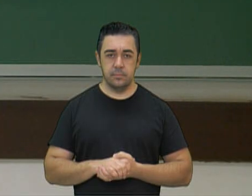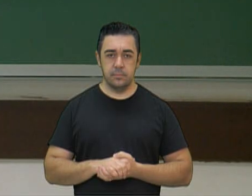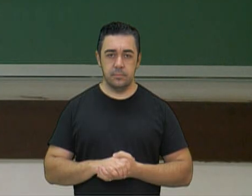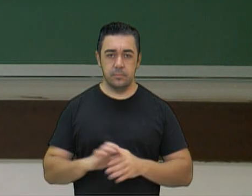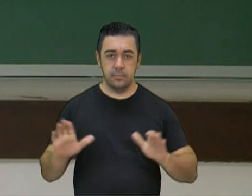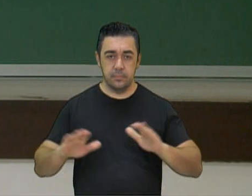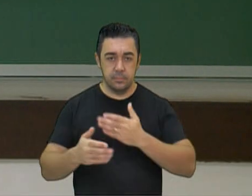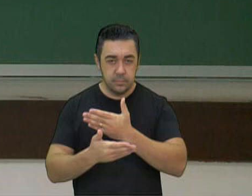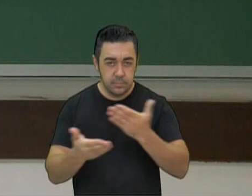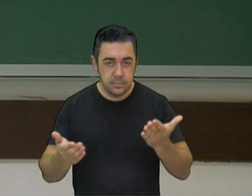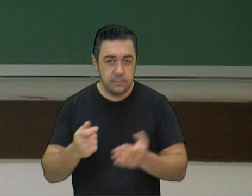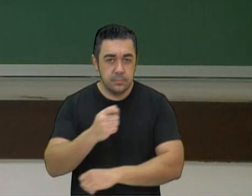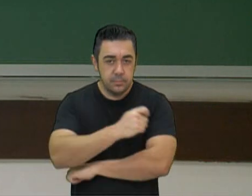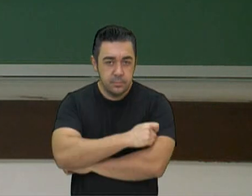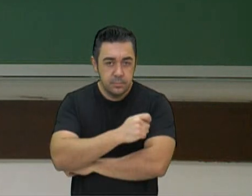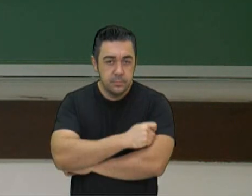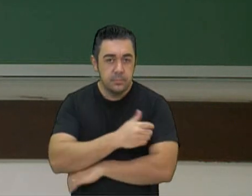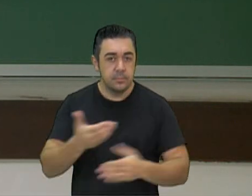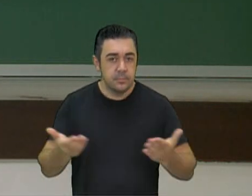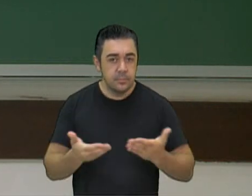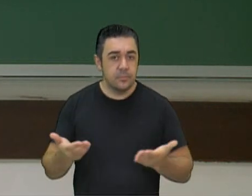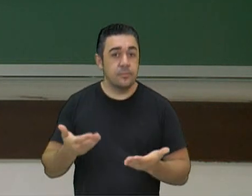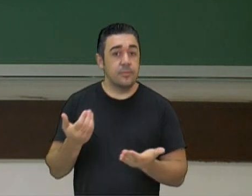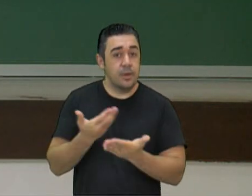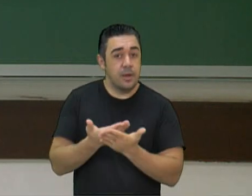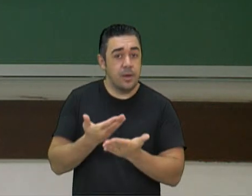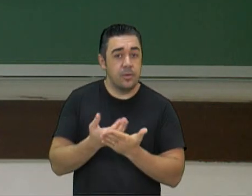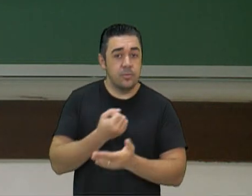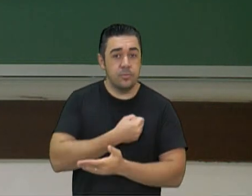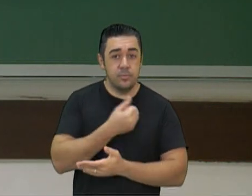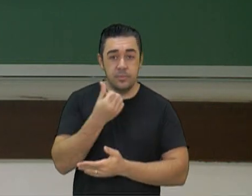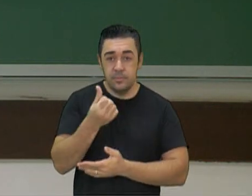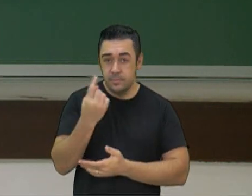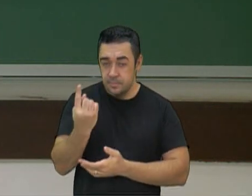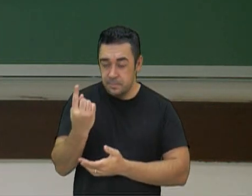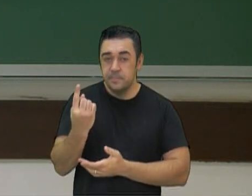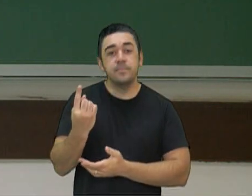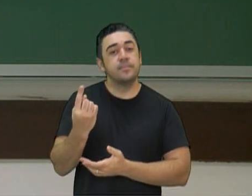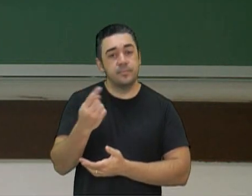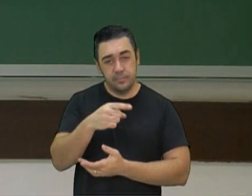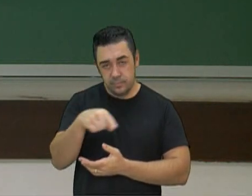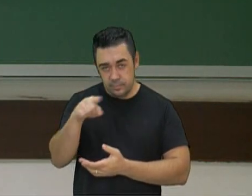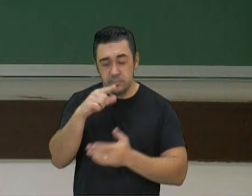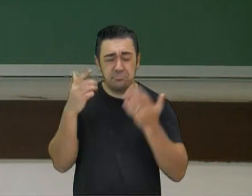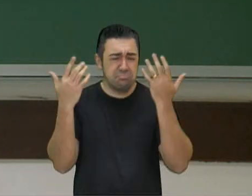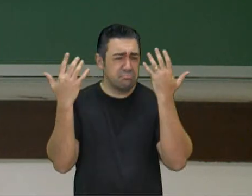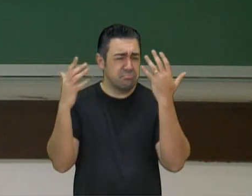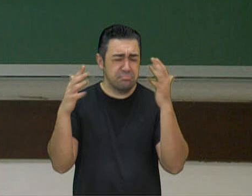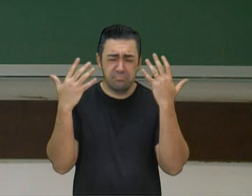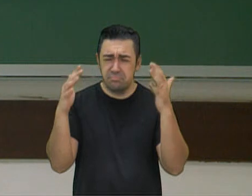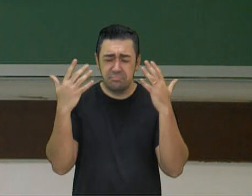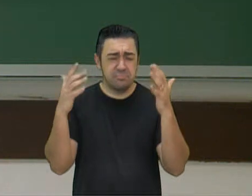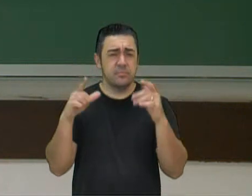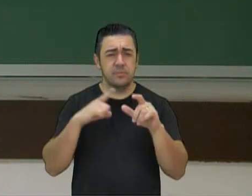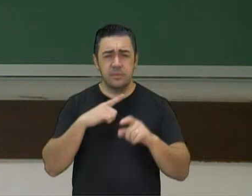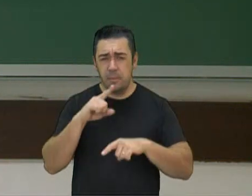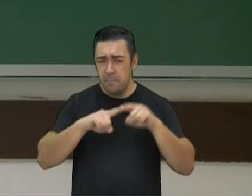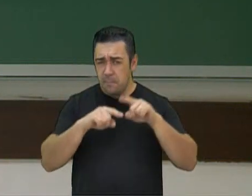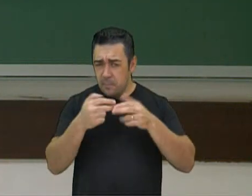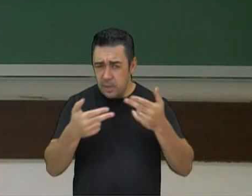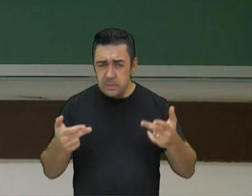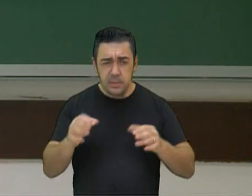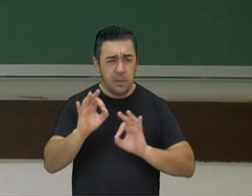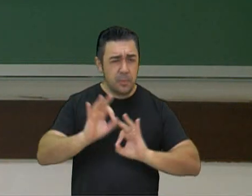Olá, alunos! Vamos para a nossa 61ª aula. Parabéns para vocês que estão aí já com os materiais organizados,